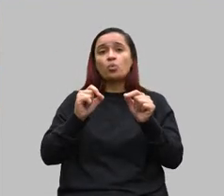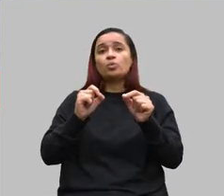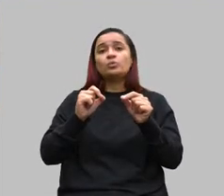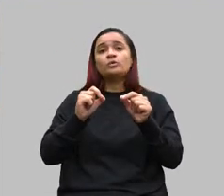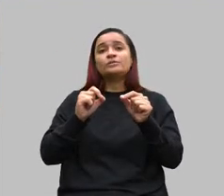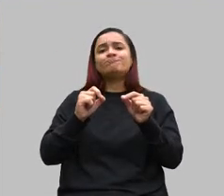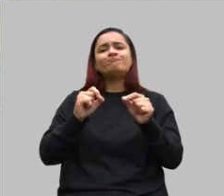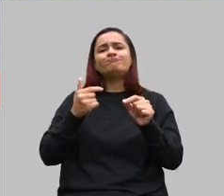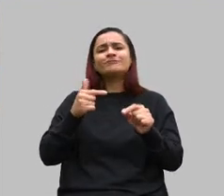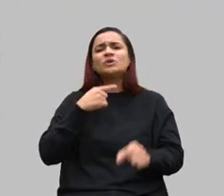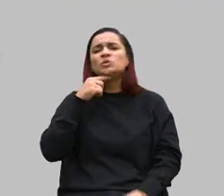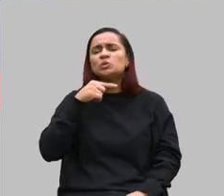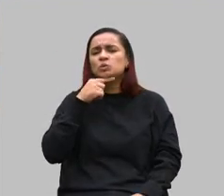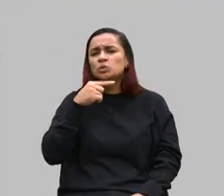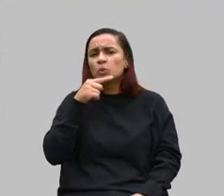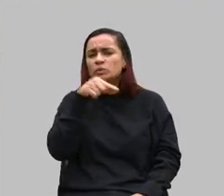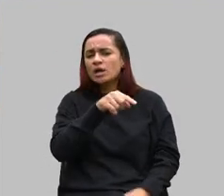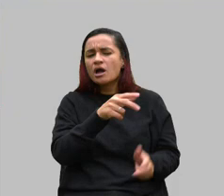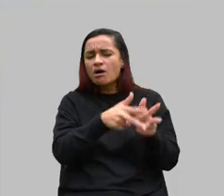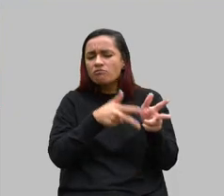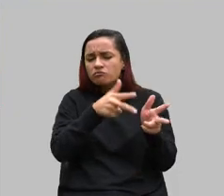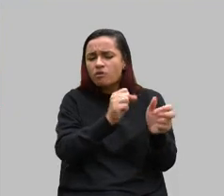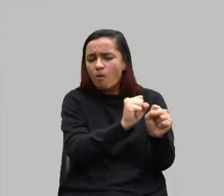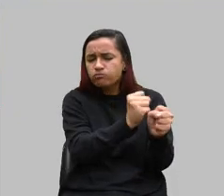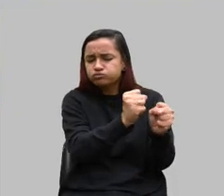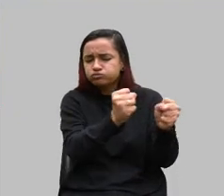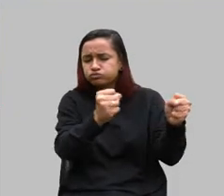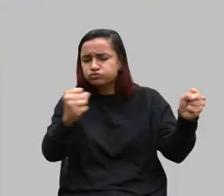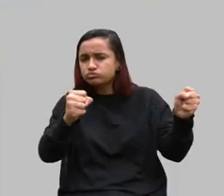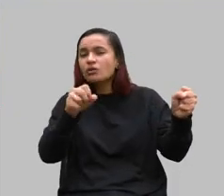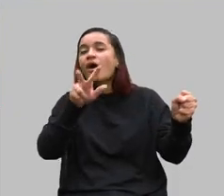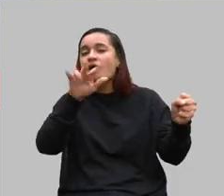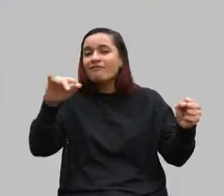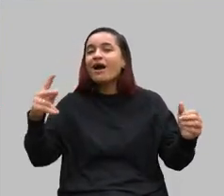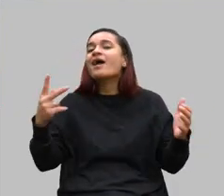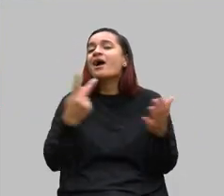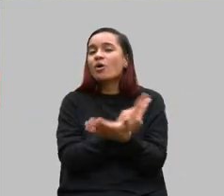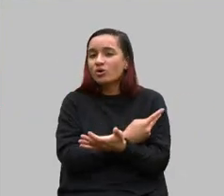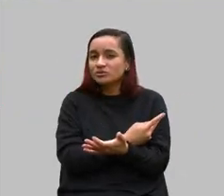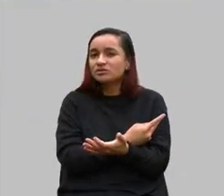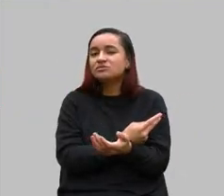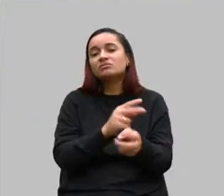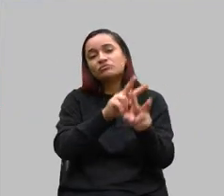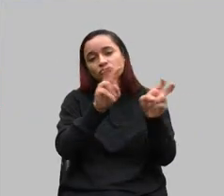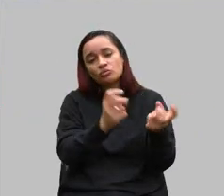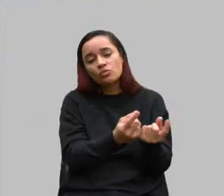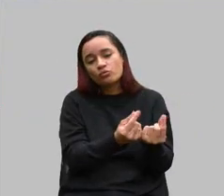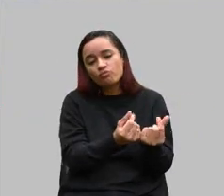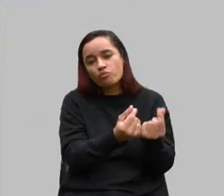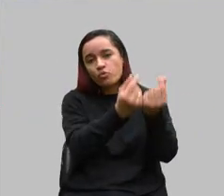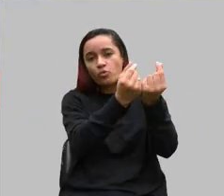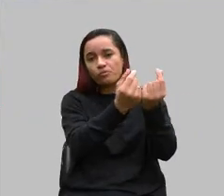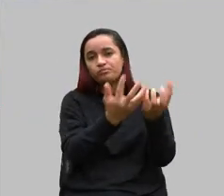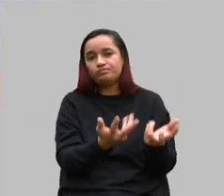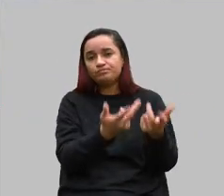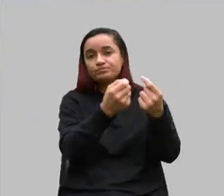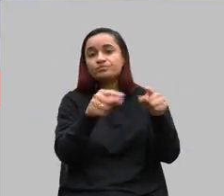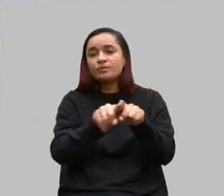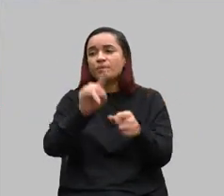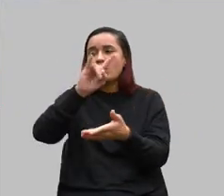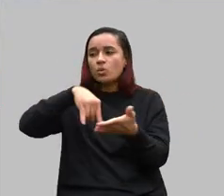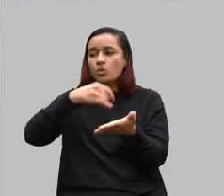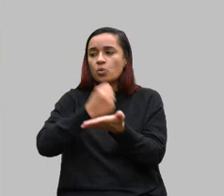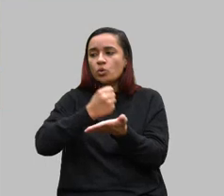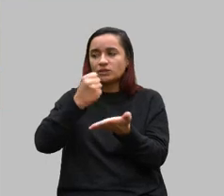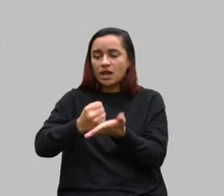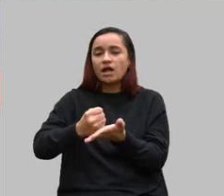a expansão das ferrovias no país vai acontecer não só pelo lado das Finanças pelo lado dos contratos